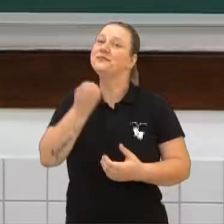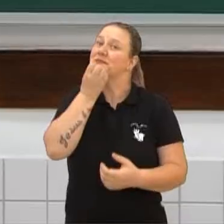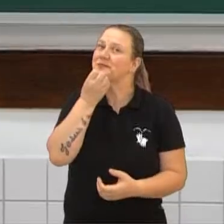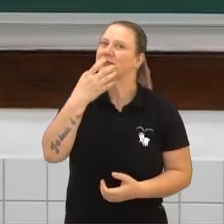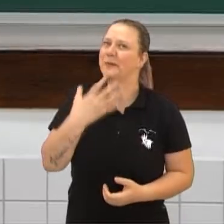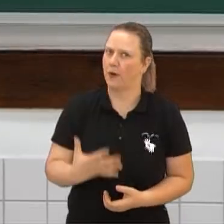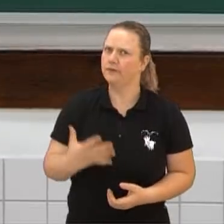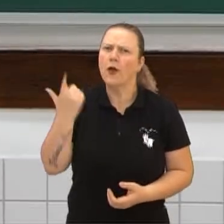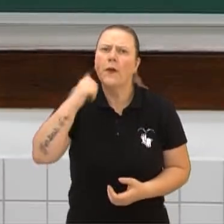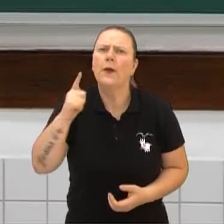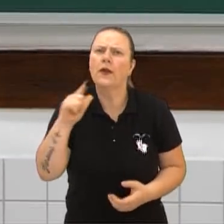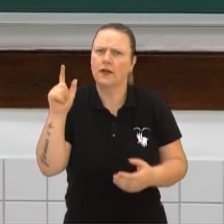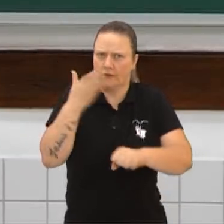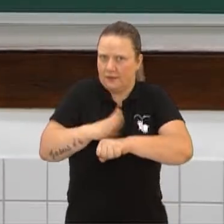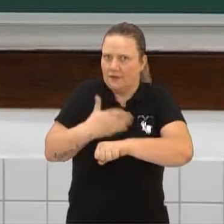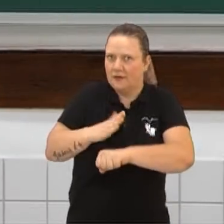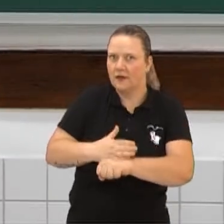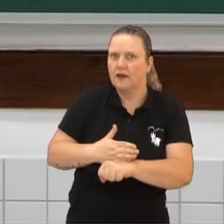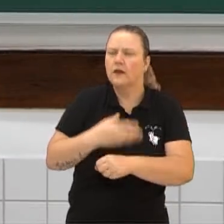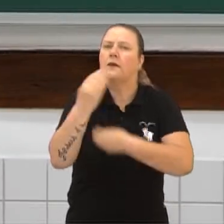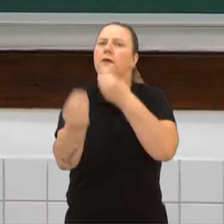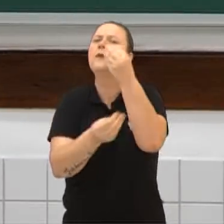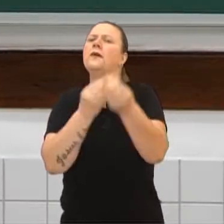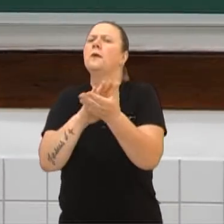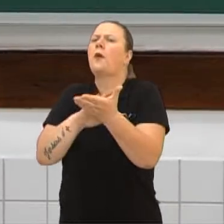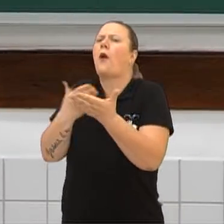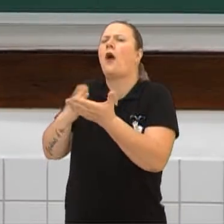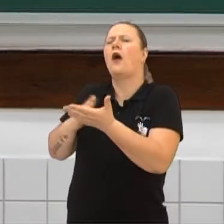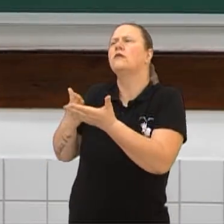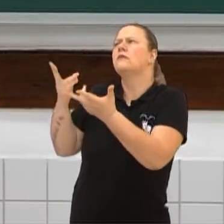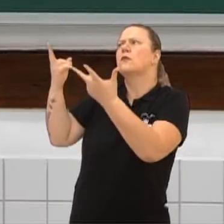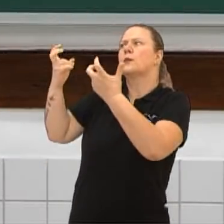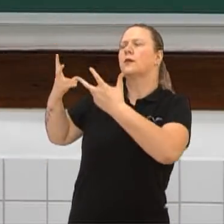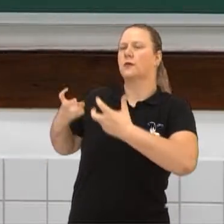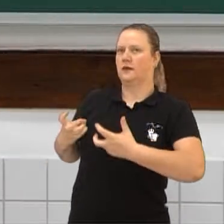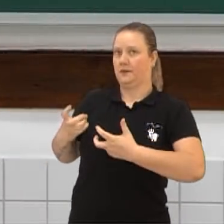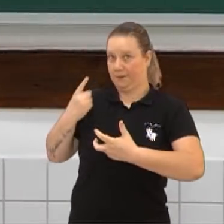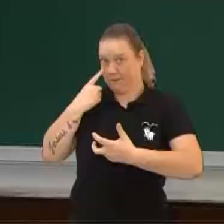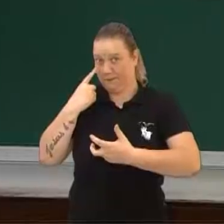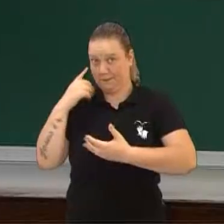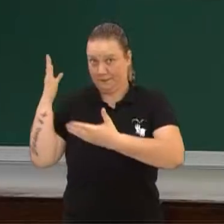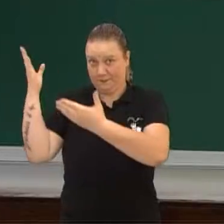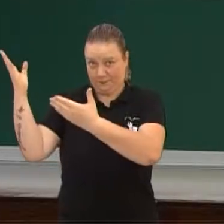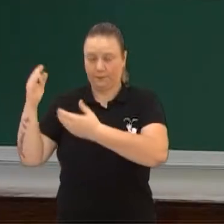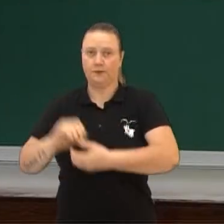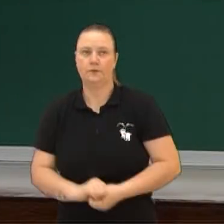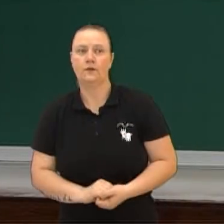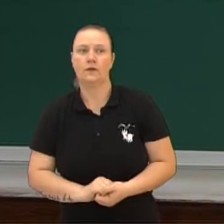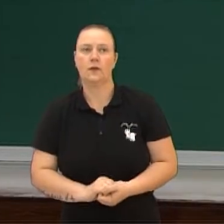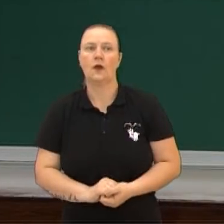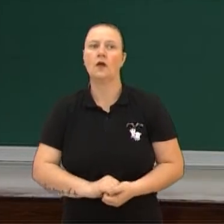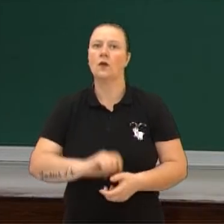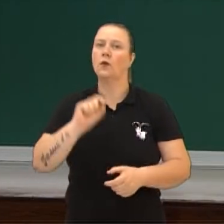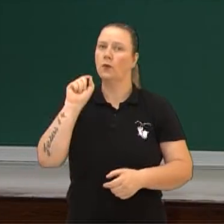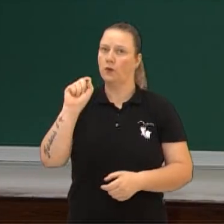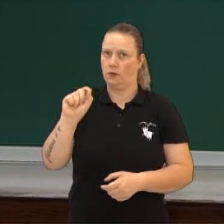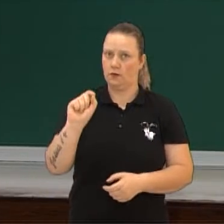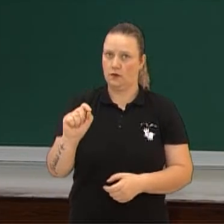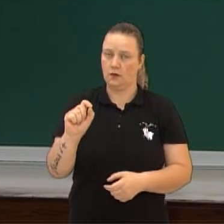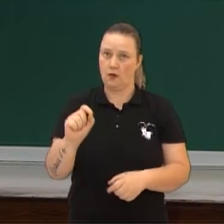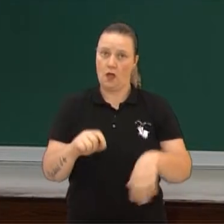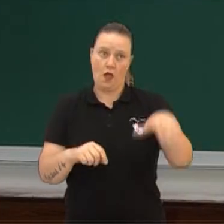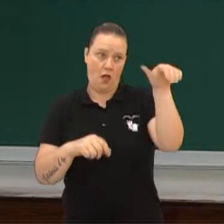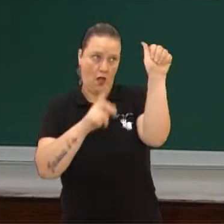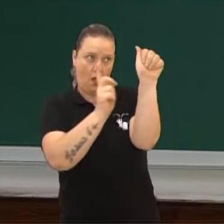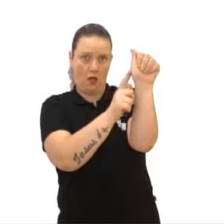Muito bem, conseguiram? Como que vocês interpretaram? Então, vamos lá. Acompanhe aqui com a professora. Olha só. Então, a letra